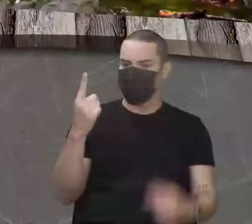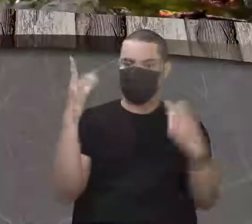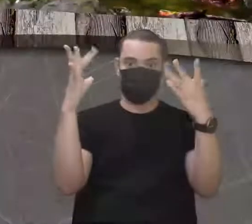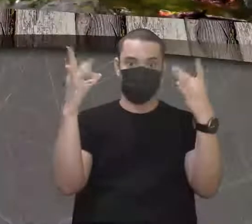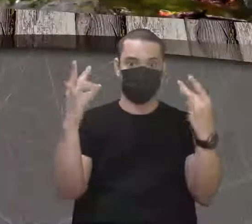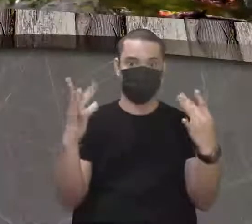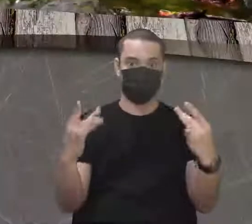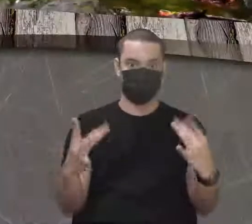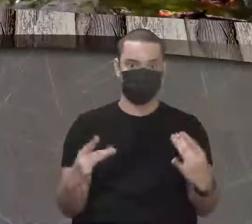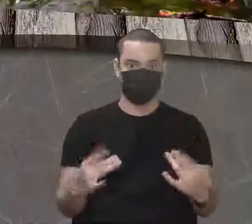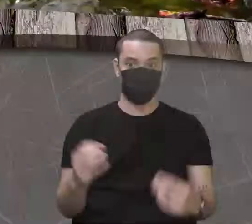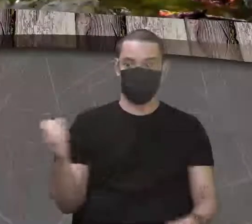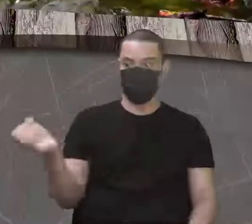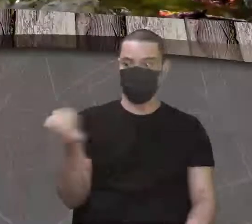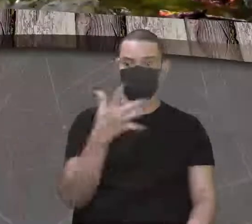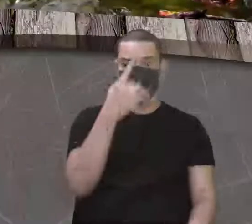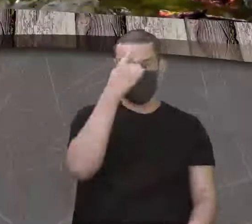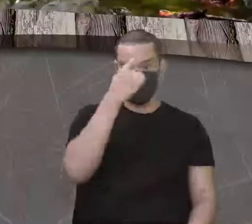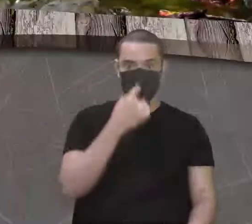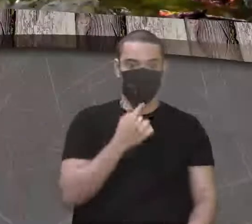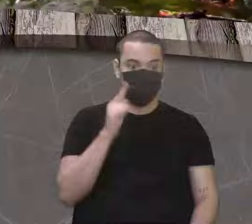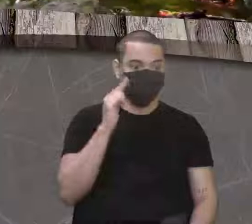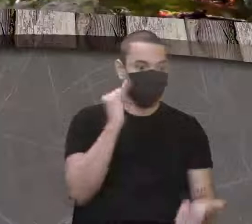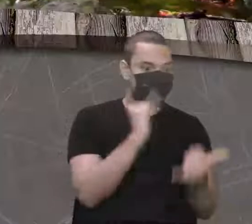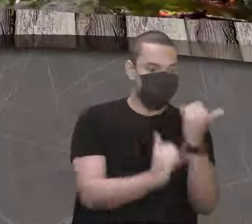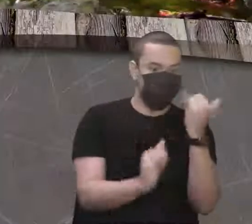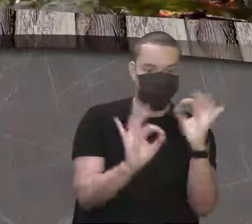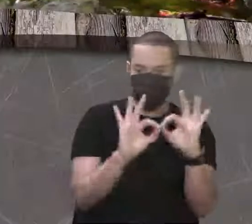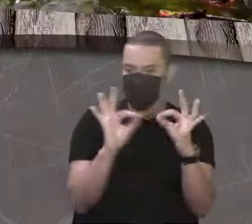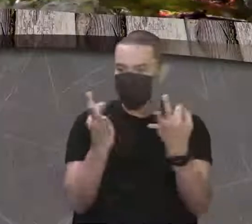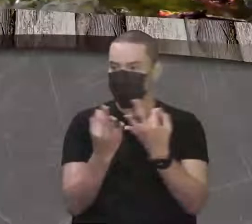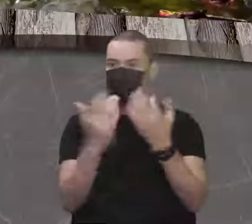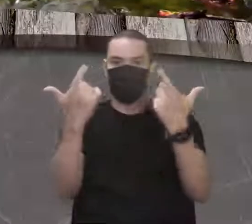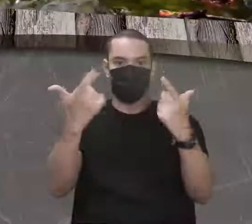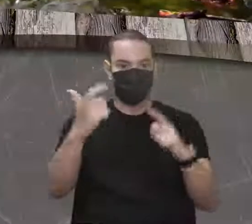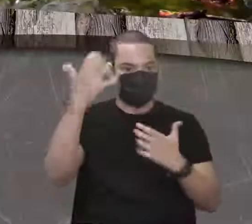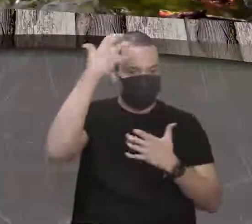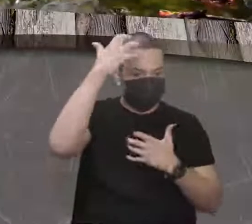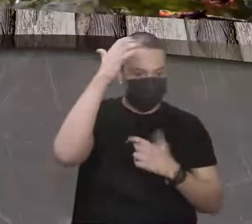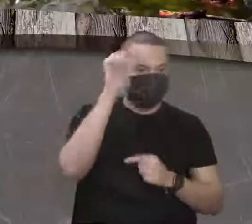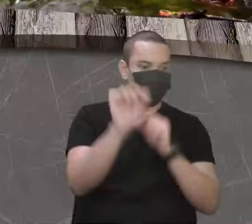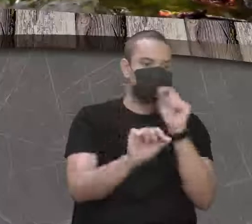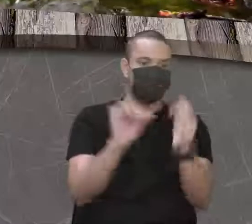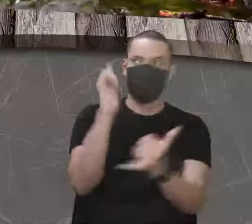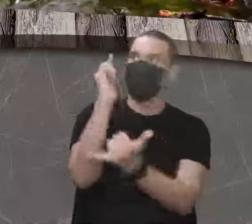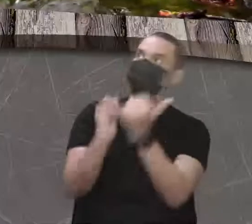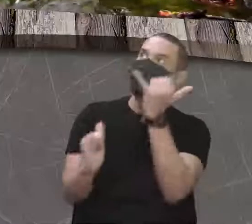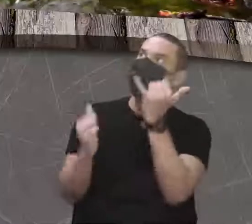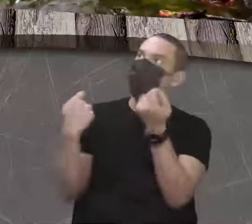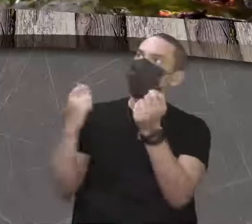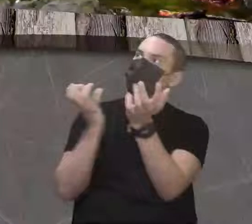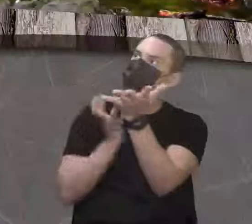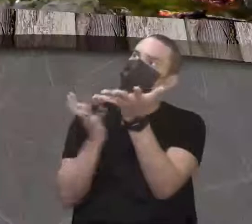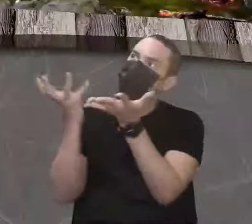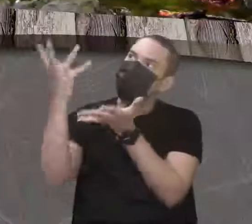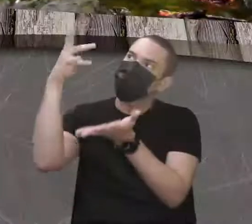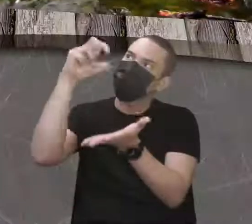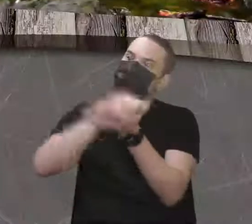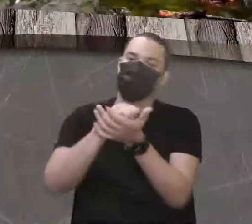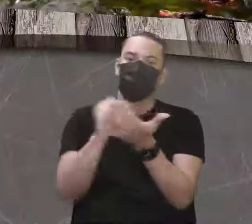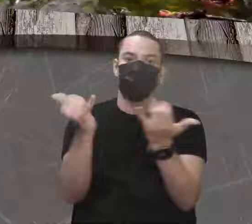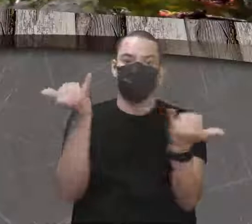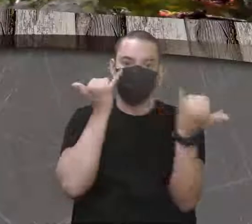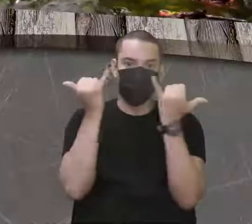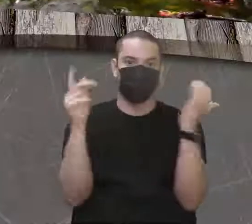nova espécie. E aí ele vai ver o grau de parentesco, porque ele vai, obviamente, vai ter que precisar fazer uma coleta, né,